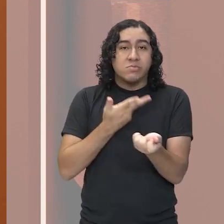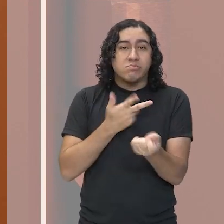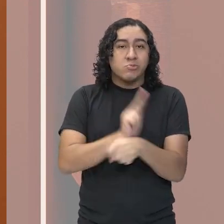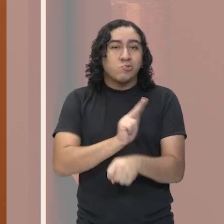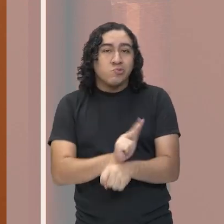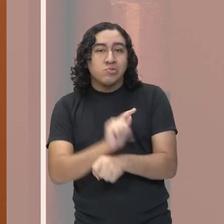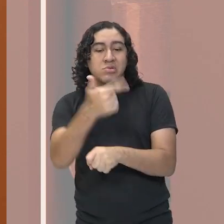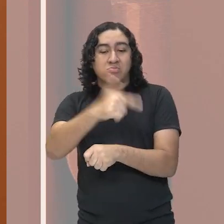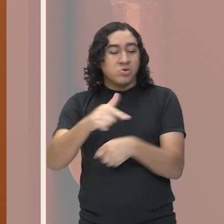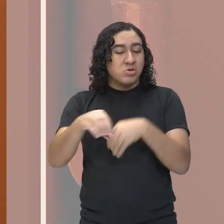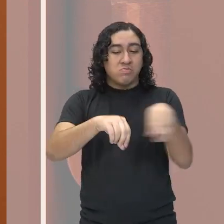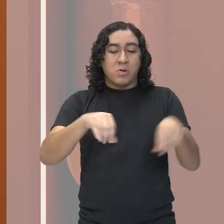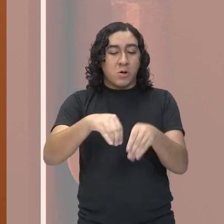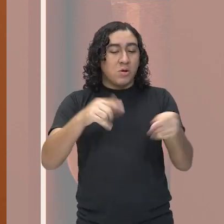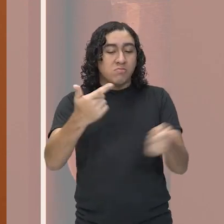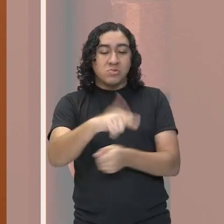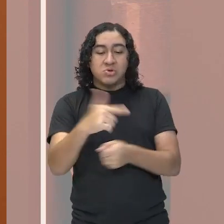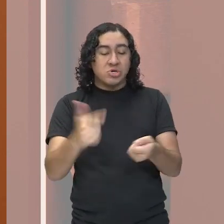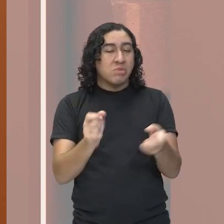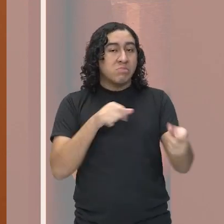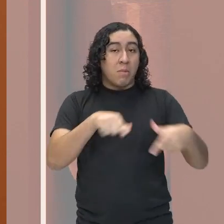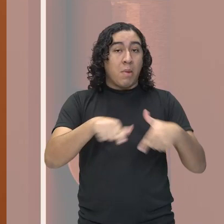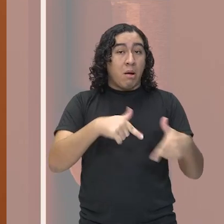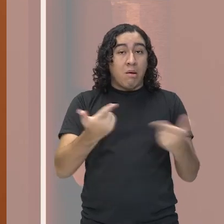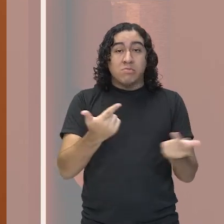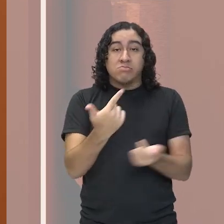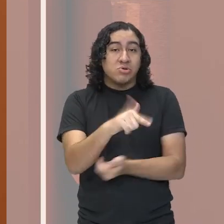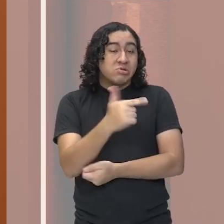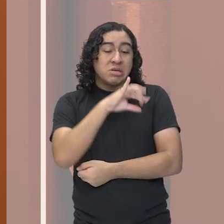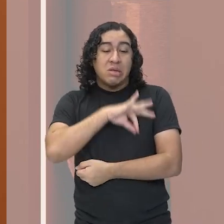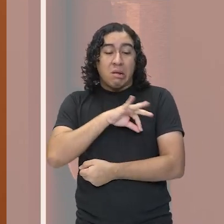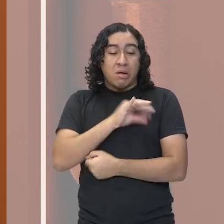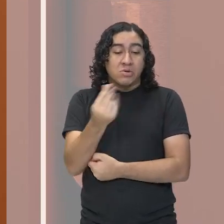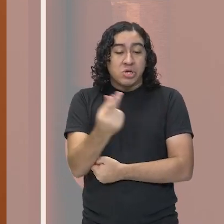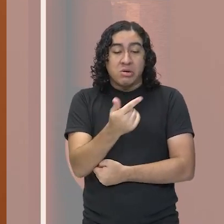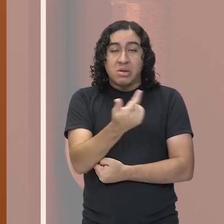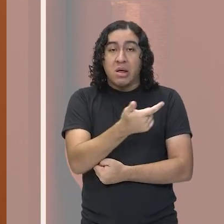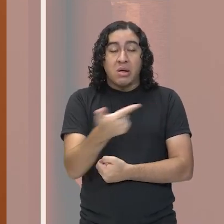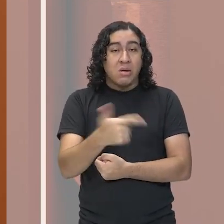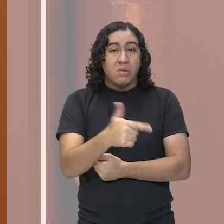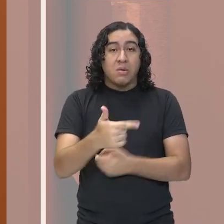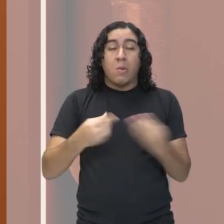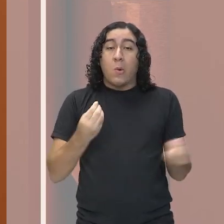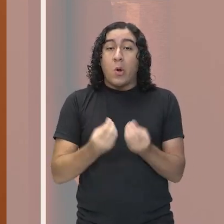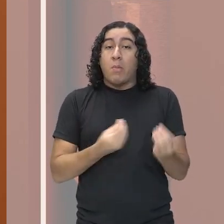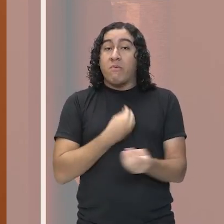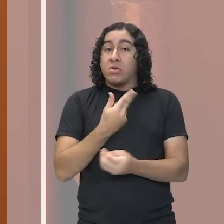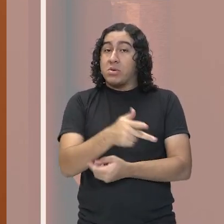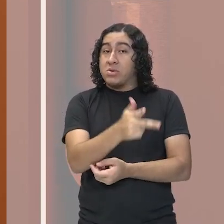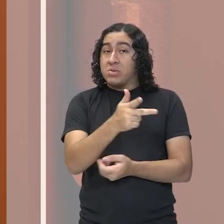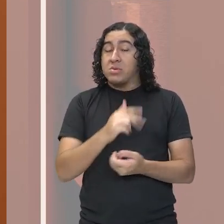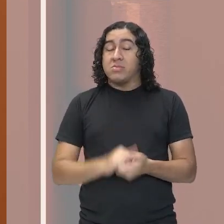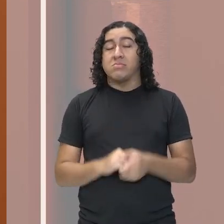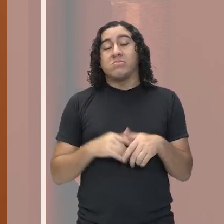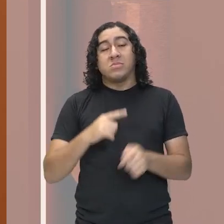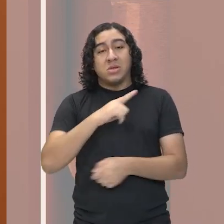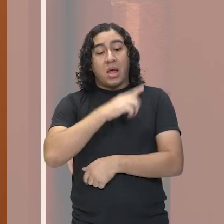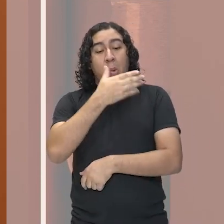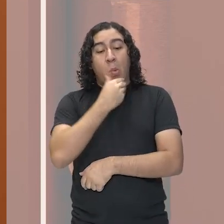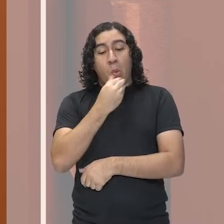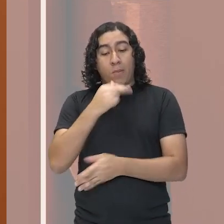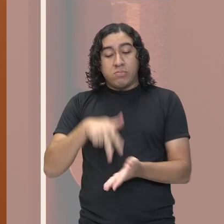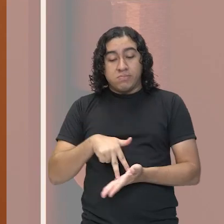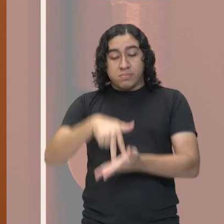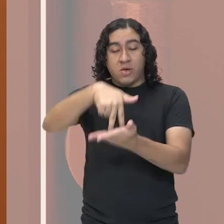tinha terra, não tinha emprego, não tinha nada, e como é que eles iam sobreviver? Então aí entra o conselheiro, que vai ser o grande